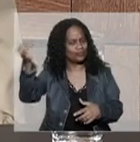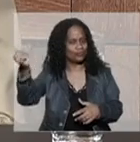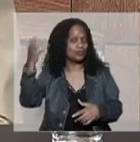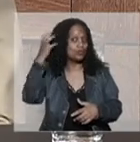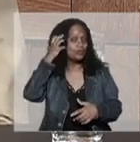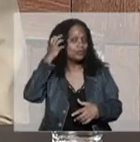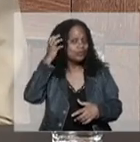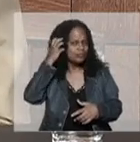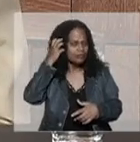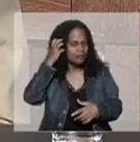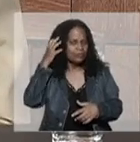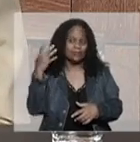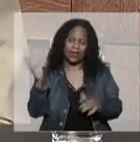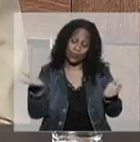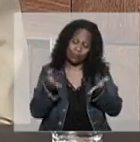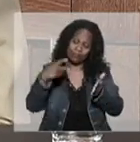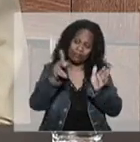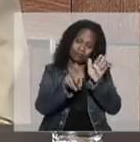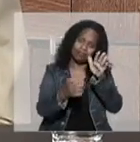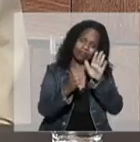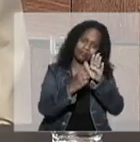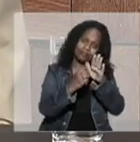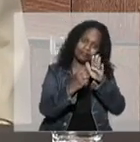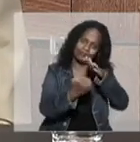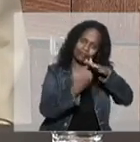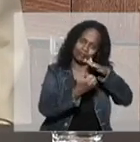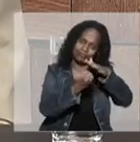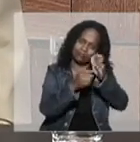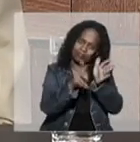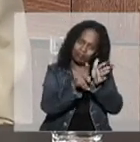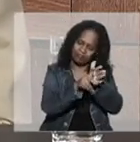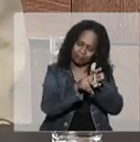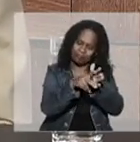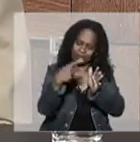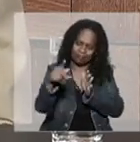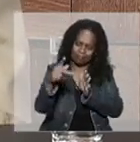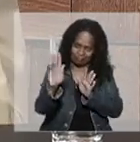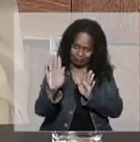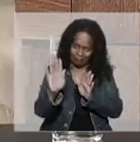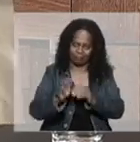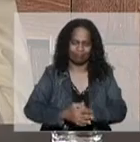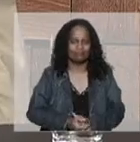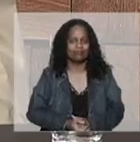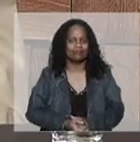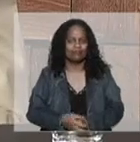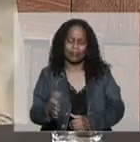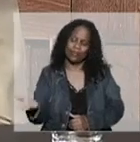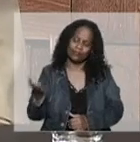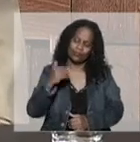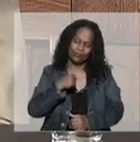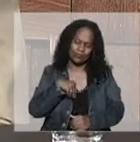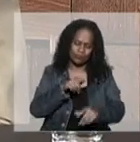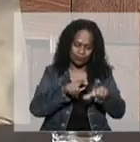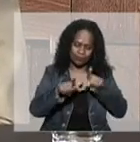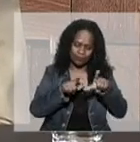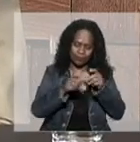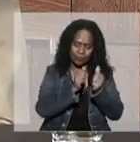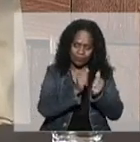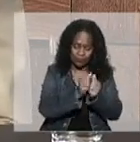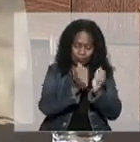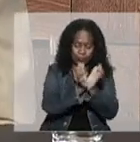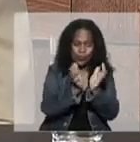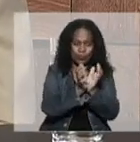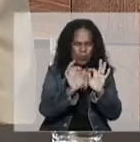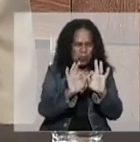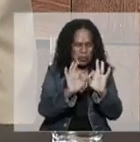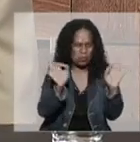na empresa dele de marketing, com o Elcio Venâncio. E o Luiz Carlos, eu chamei ele e tal, ele foi trabalhar e a gente fez uma equipe muito